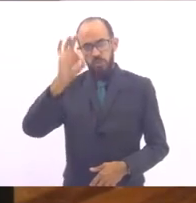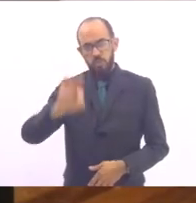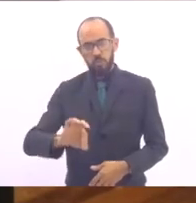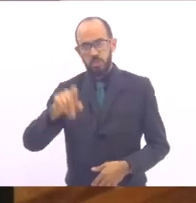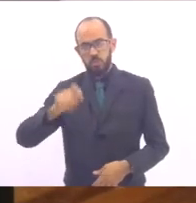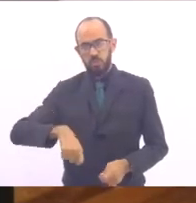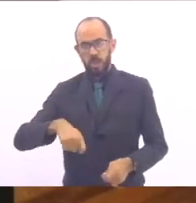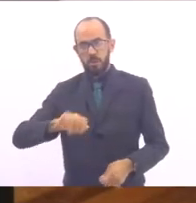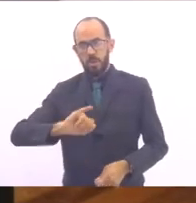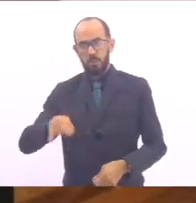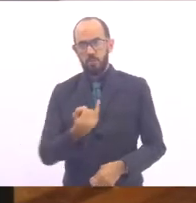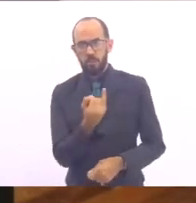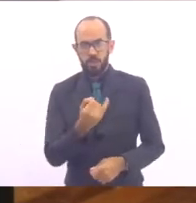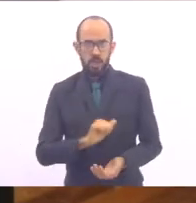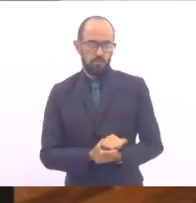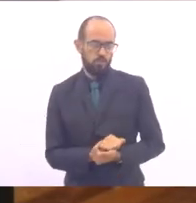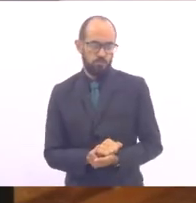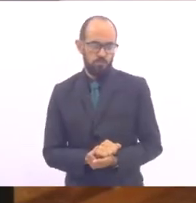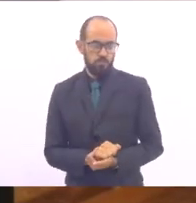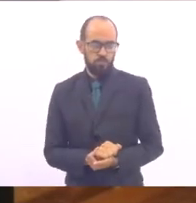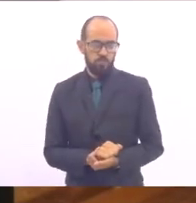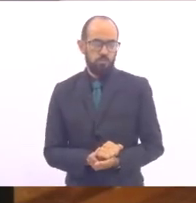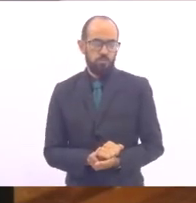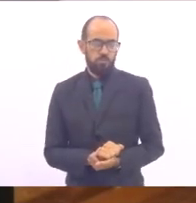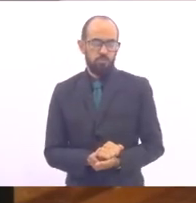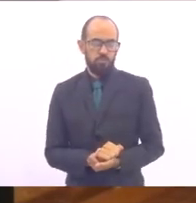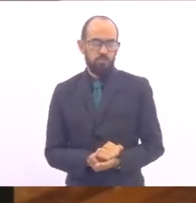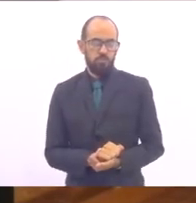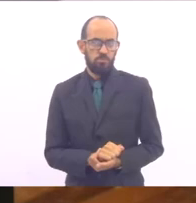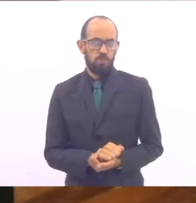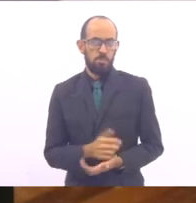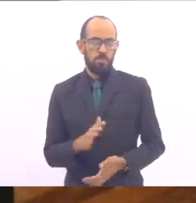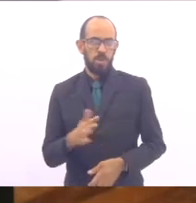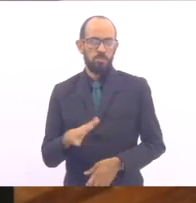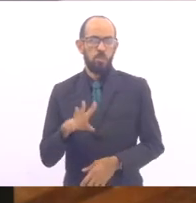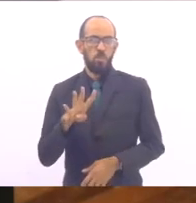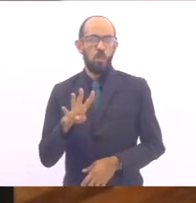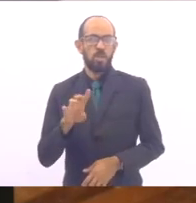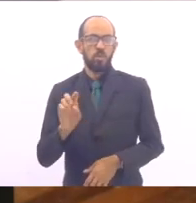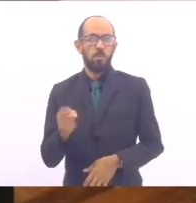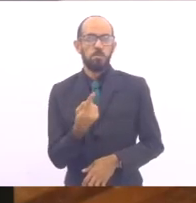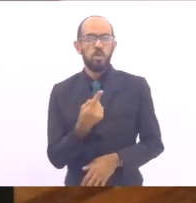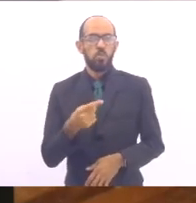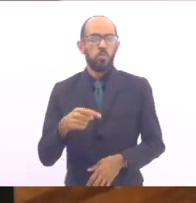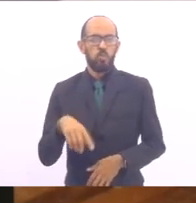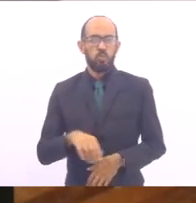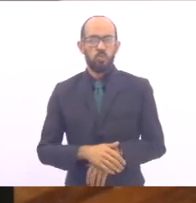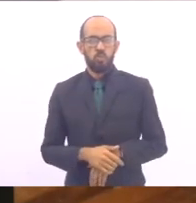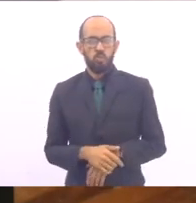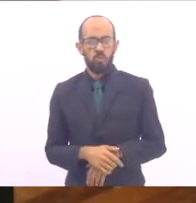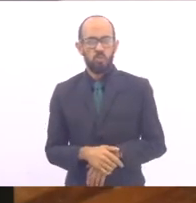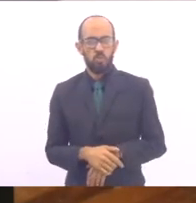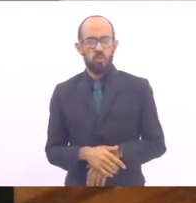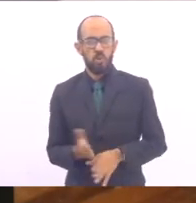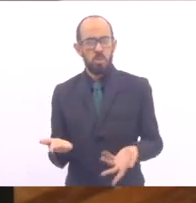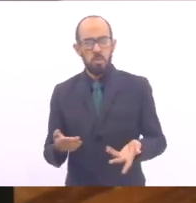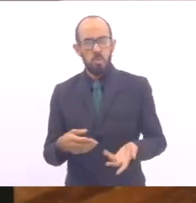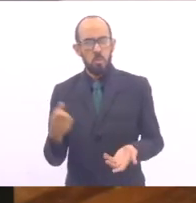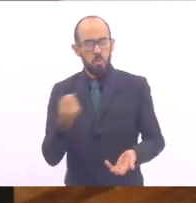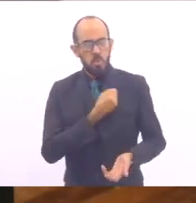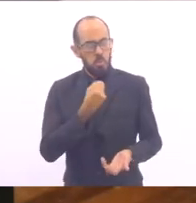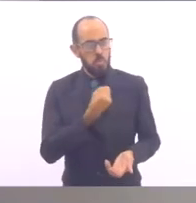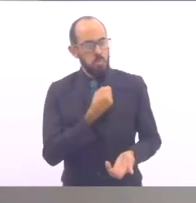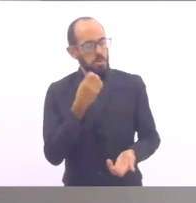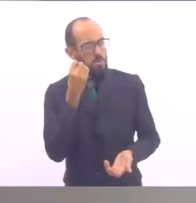reciclável, seria até mais, mas vamos botar 20-25%. Estamos falando de 4 mil. Então, 4 mil. O número que apareceu, eu não lembro agora, Jaqueline, mas era um